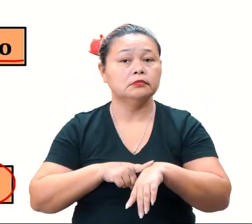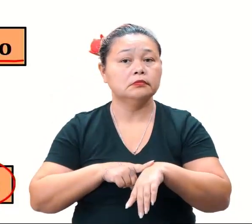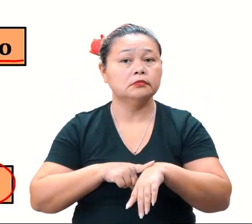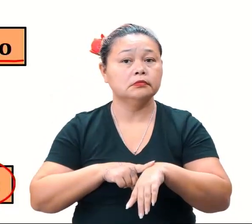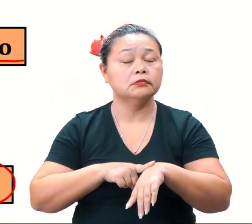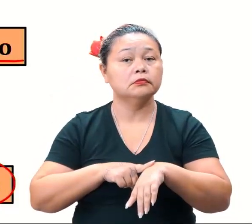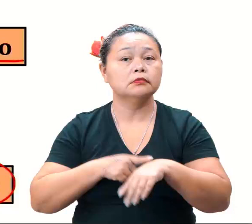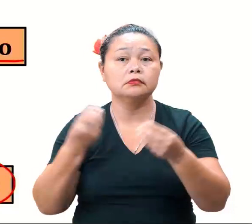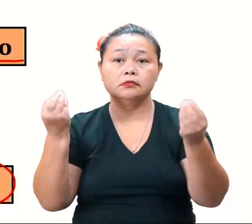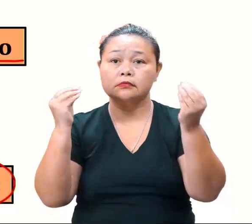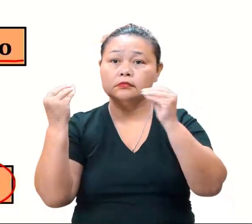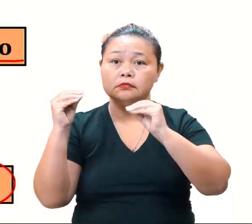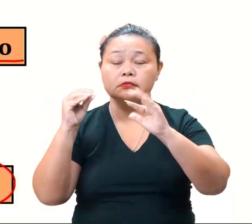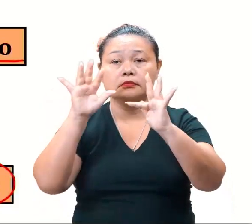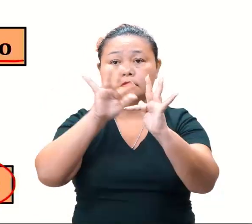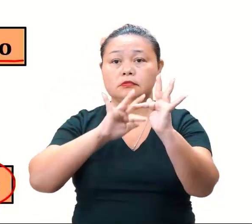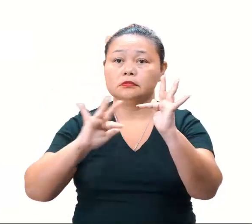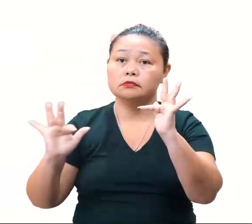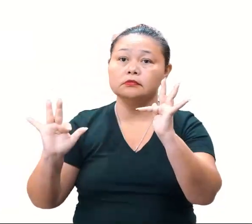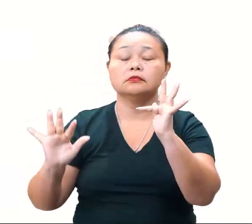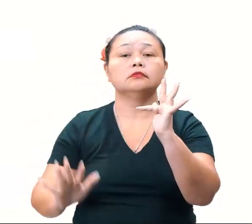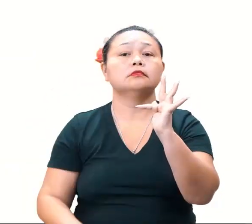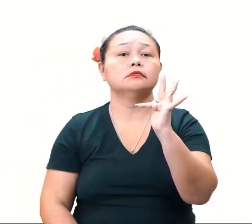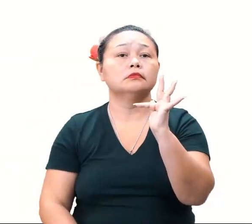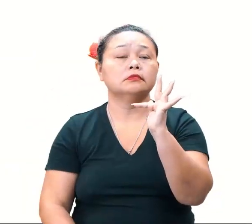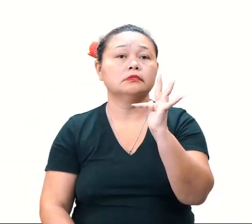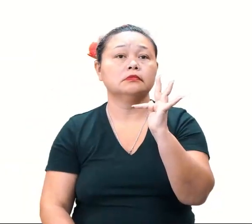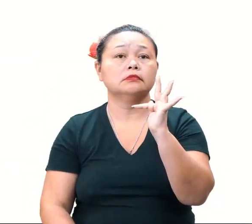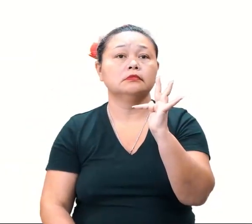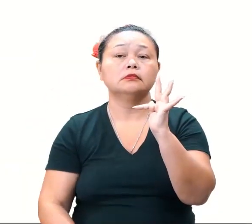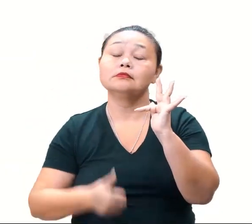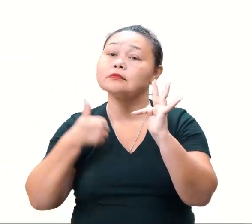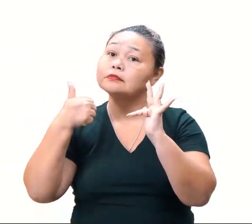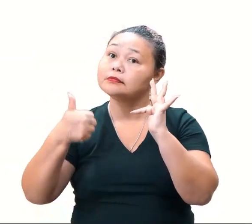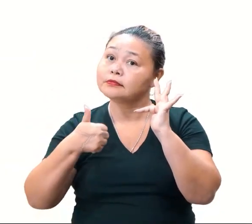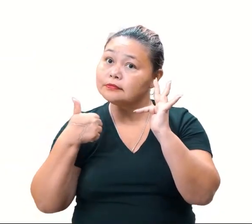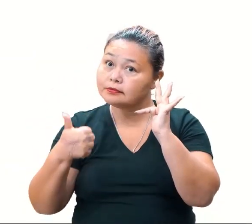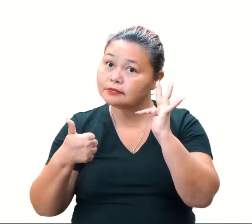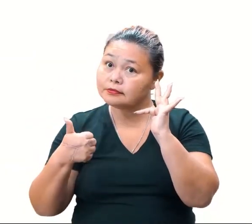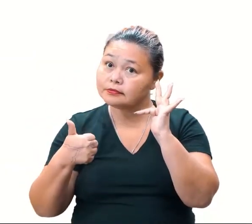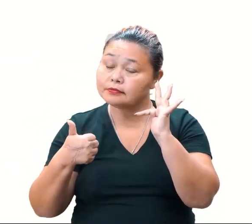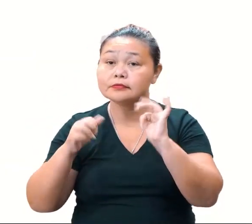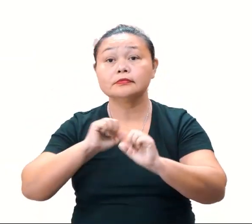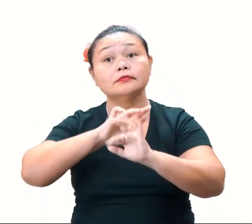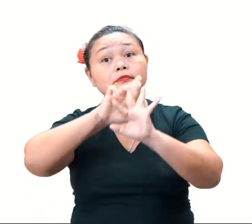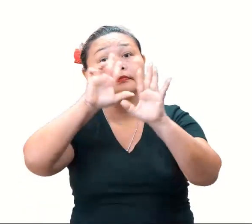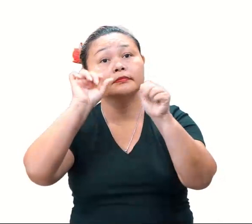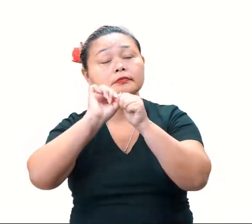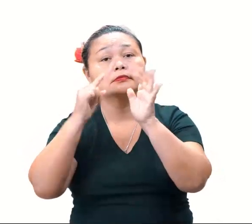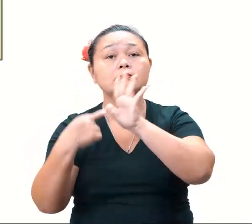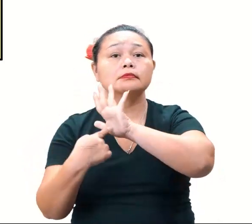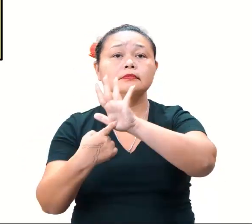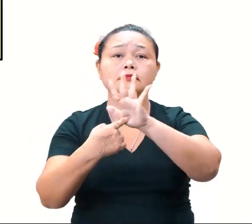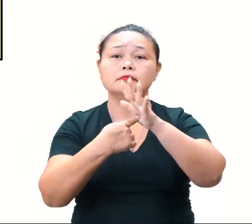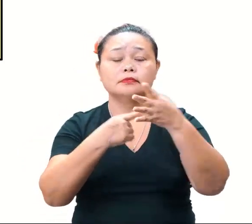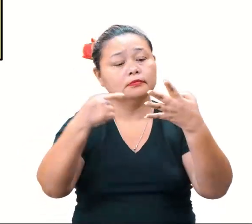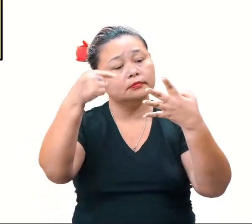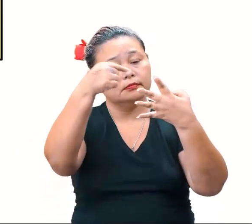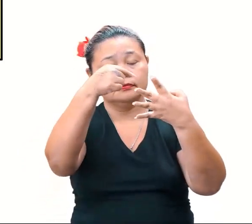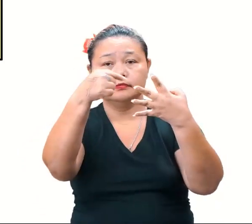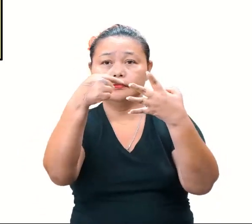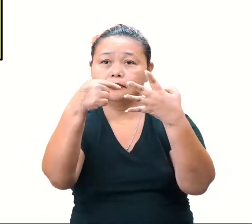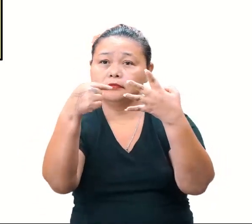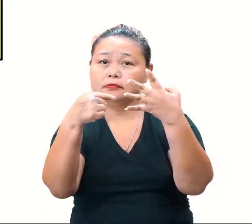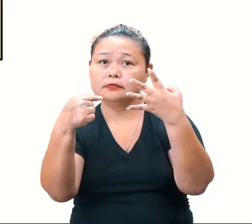pôr no gráfico. Isso. Né? Beleza? Beleza. E claro, né, vamos mostrar os 4 passos para a gente construir